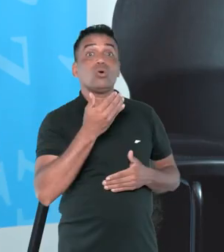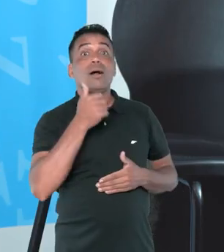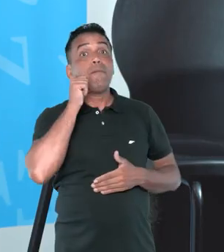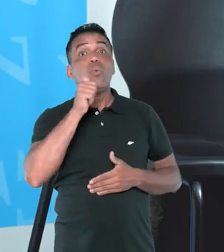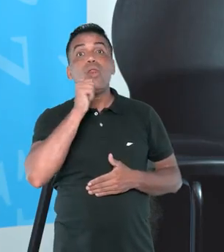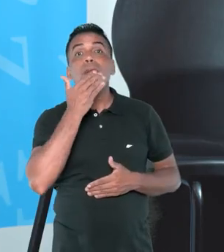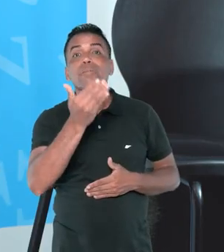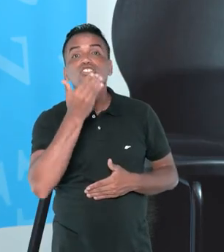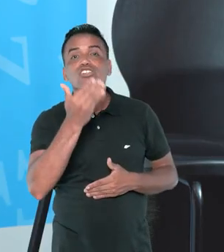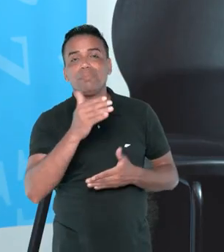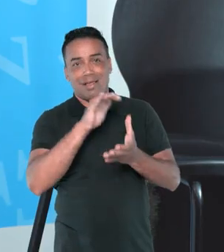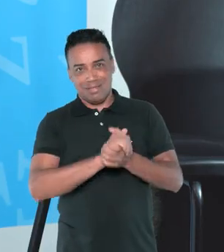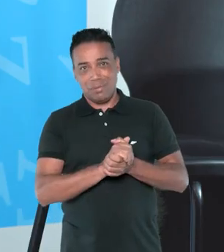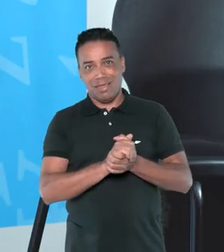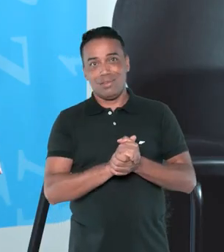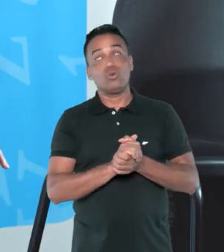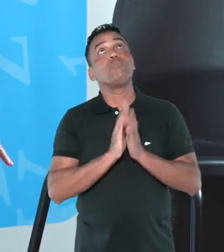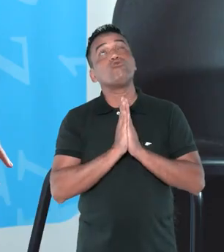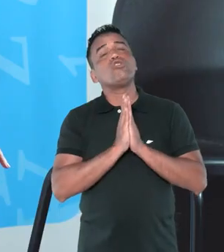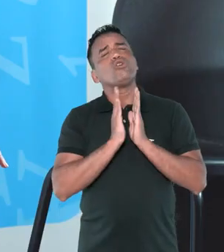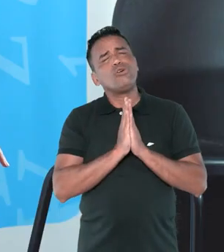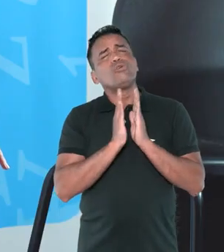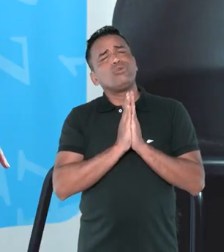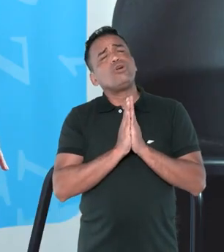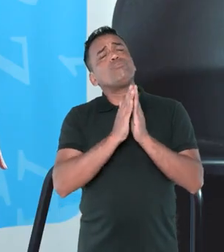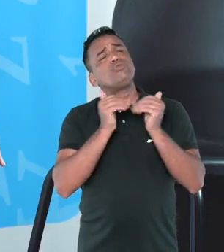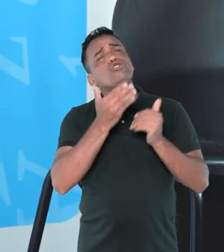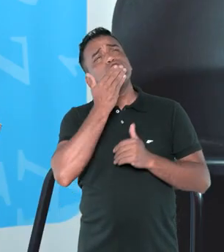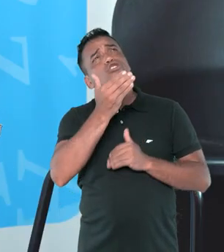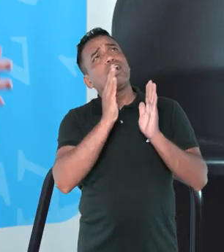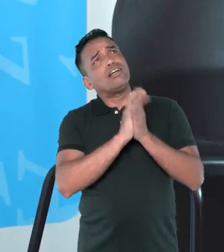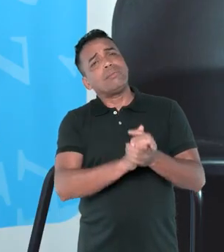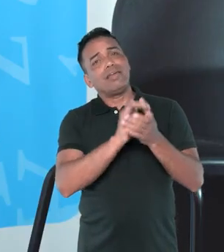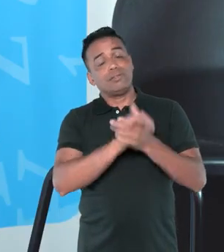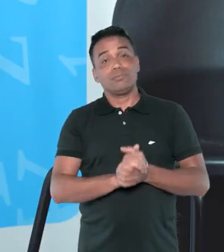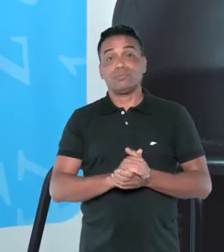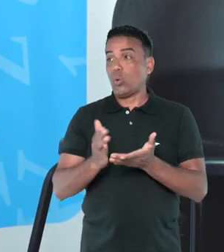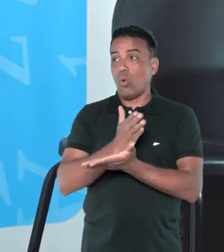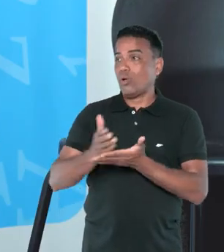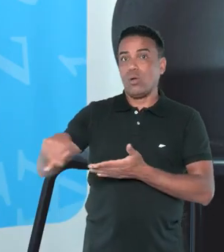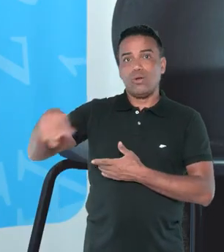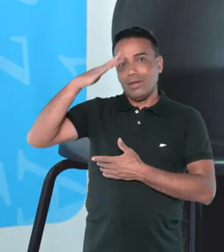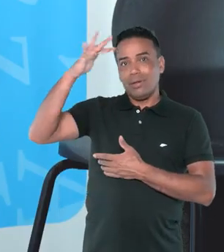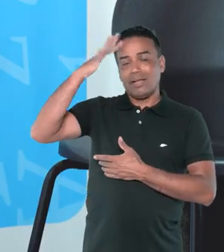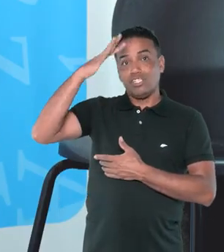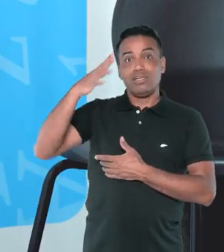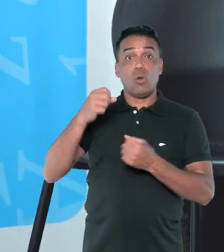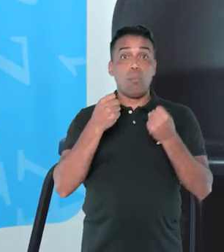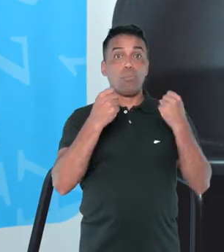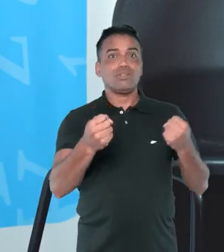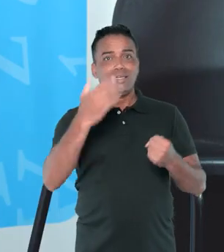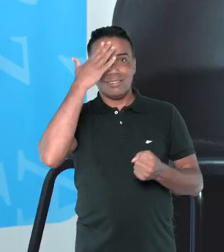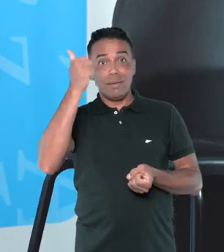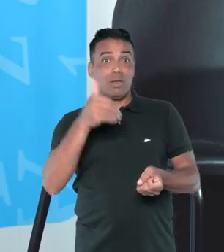Então, imagino que um de vocês aqui, qualquer um, tu aqui que está na minha frente, imagina se eu tivesse, de repente, o poder de